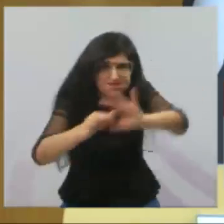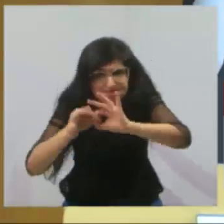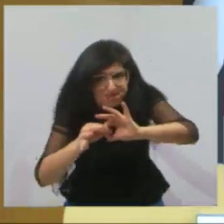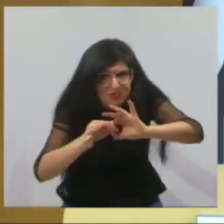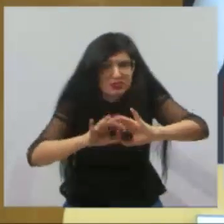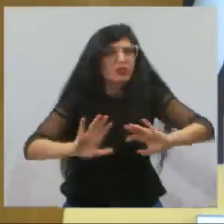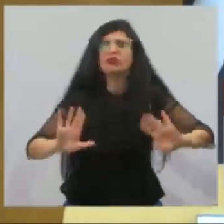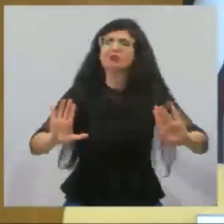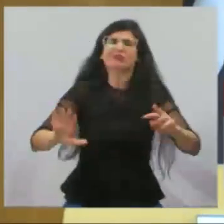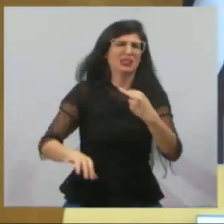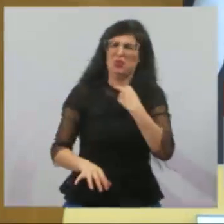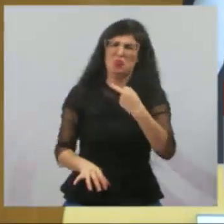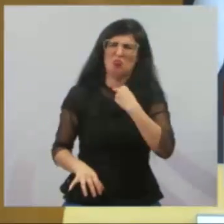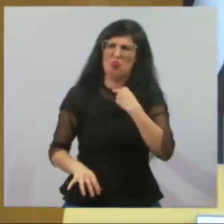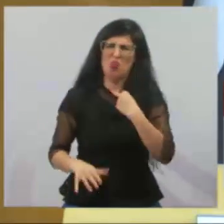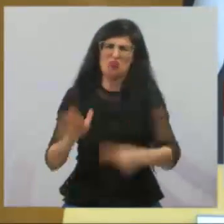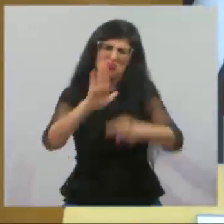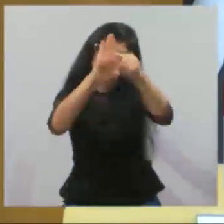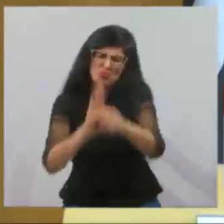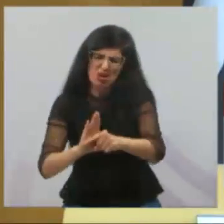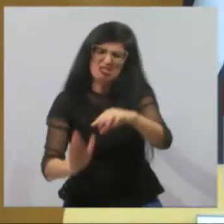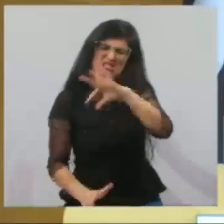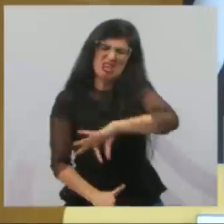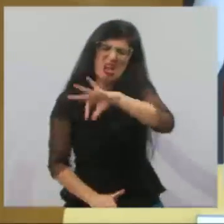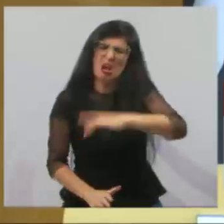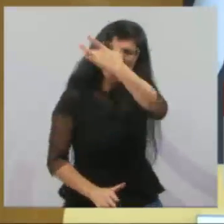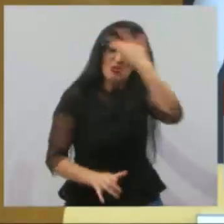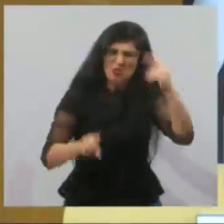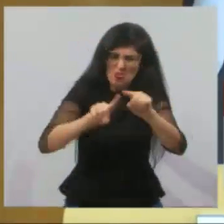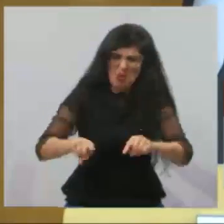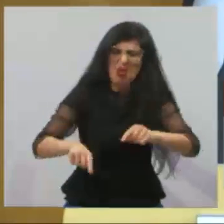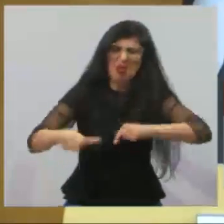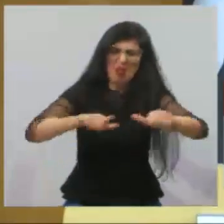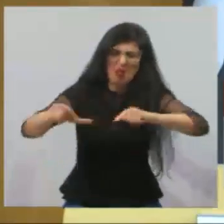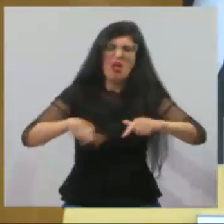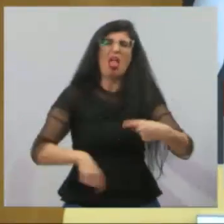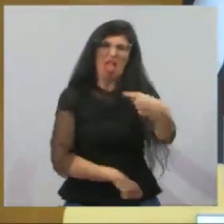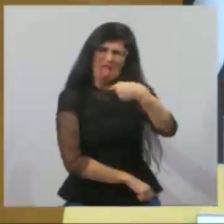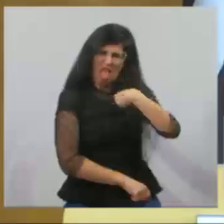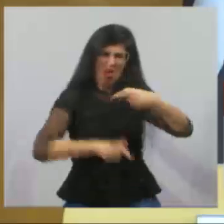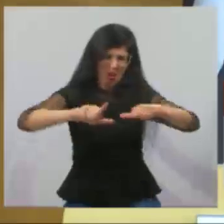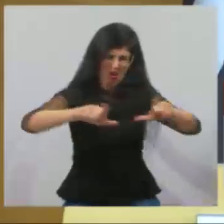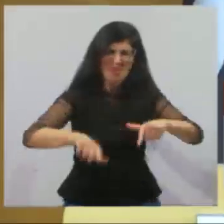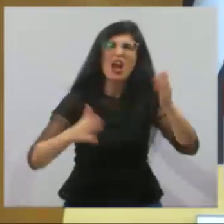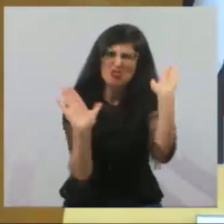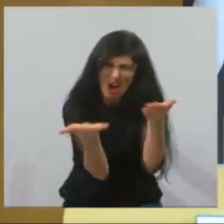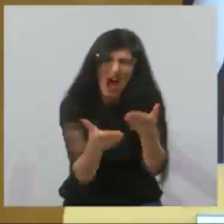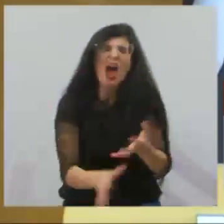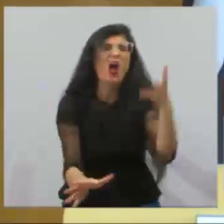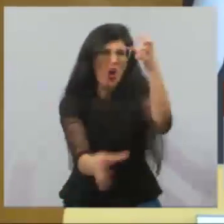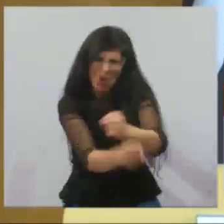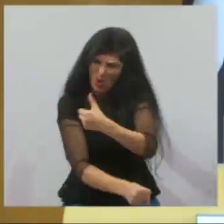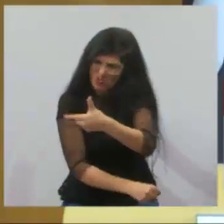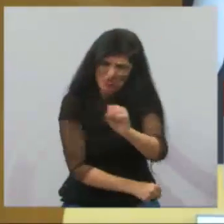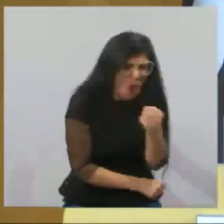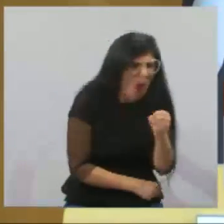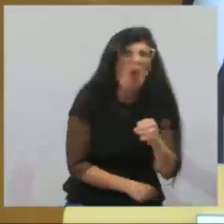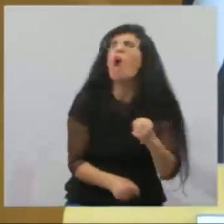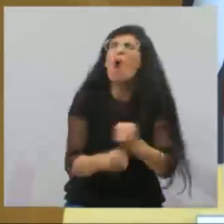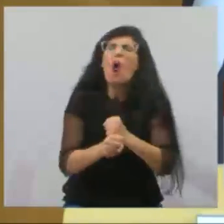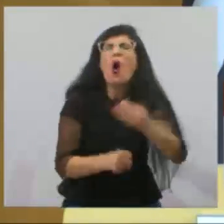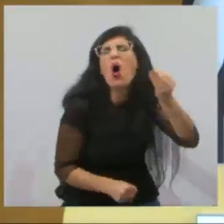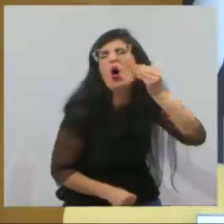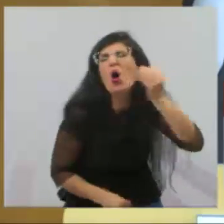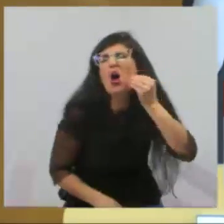Não veio em momento adequado. Então, aqui eu sou servidora há 28 anos, eu não posso votar num projeto que vai tirar do servidor. Ah,